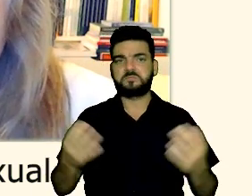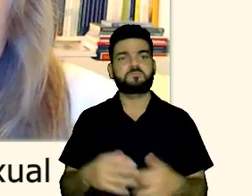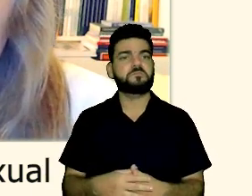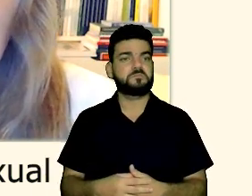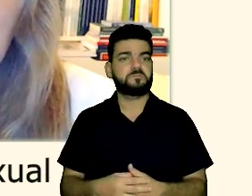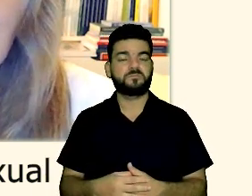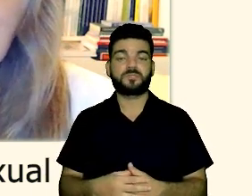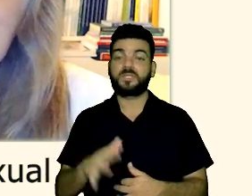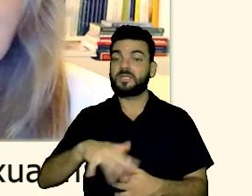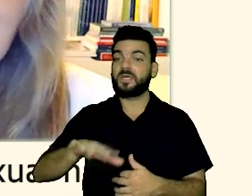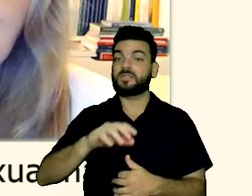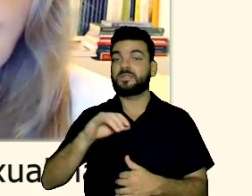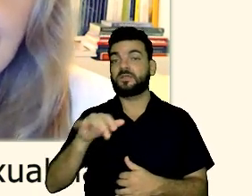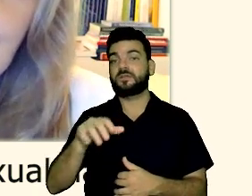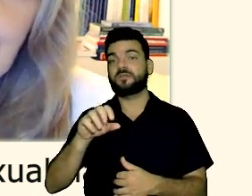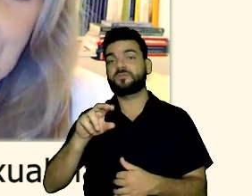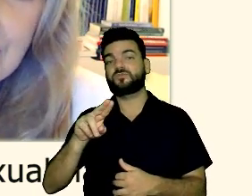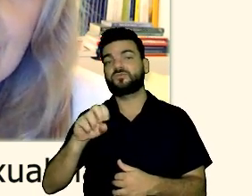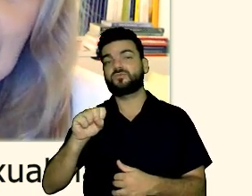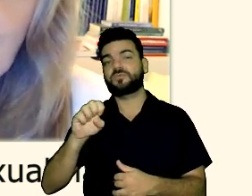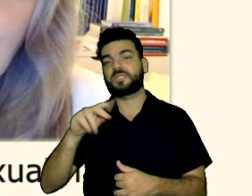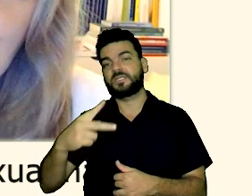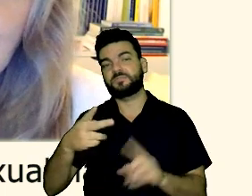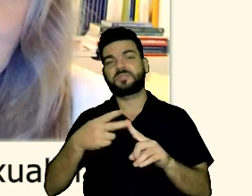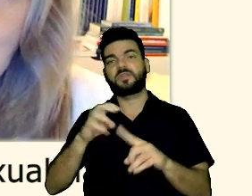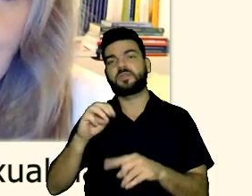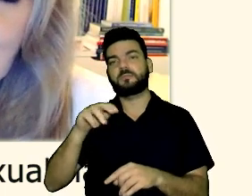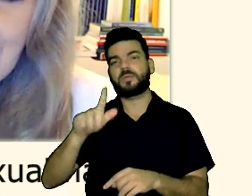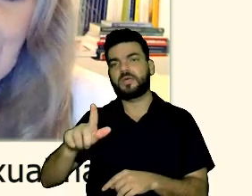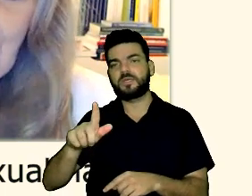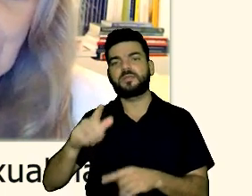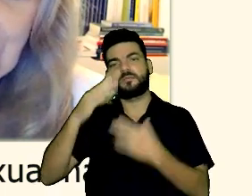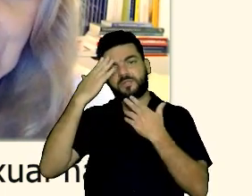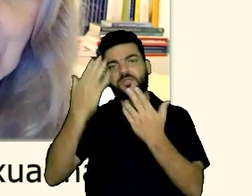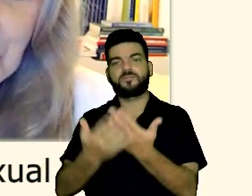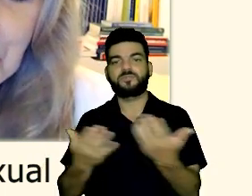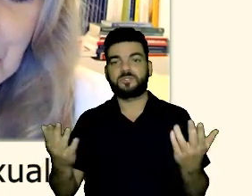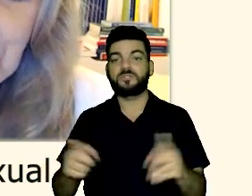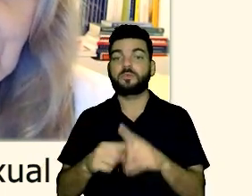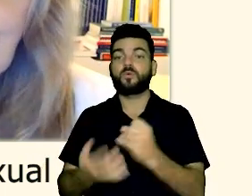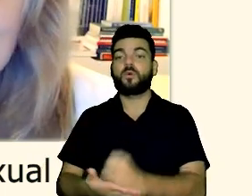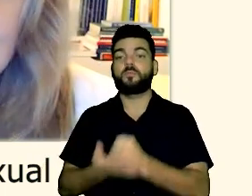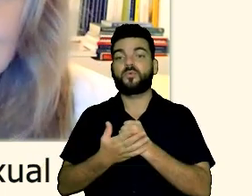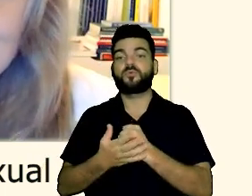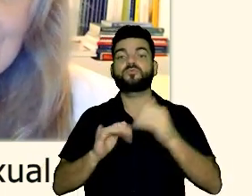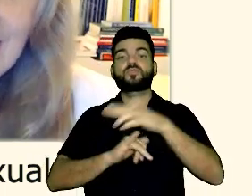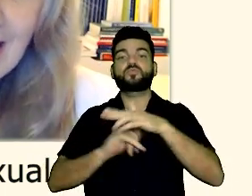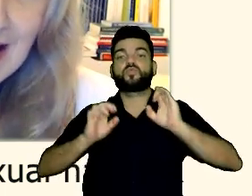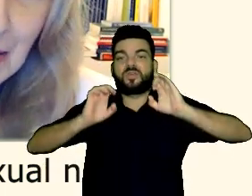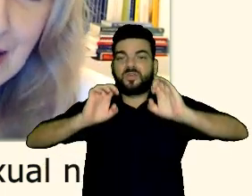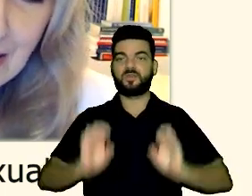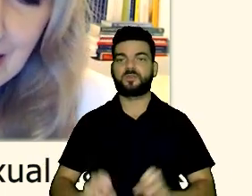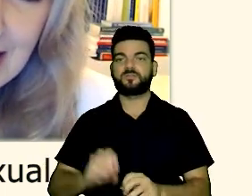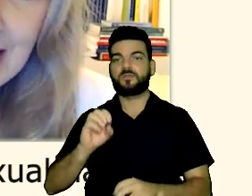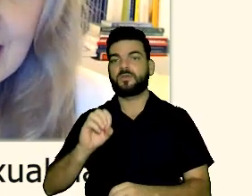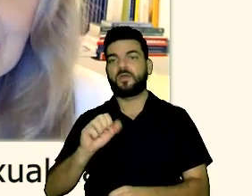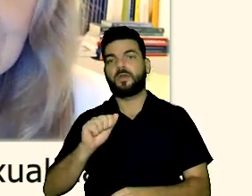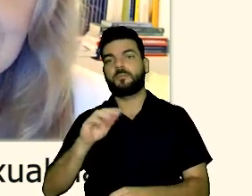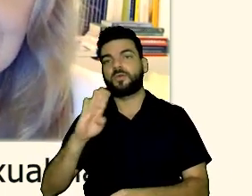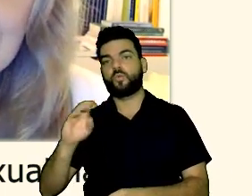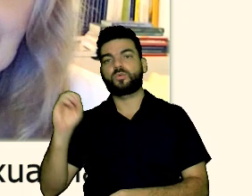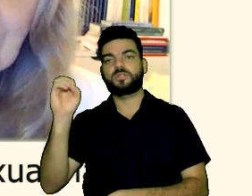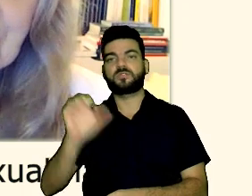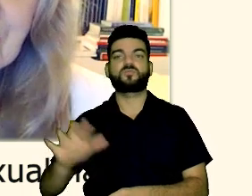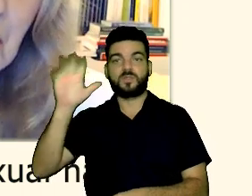agradecer ao apoio do Instituto Ético e da ABO Nacional. Eu me sinto muito honrada e eu tenho